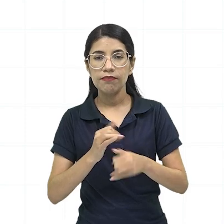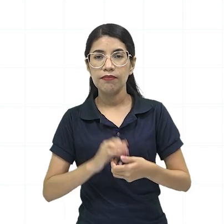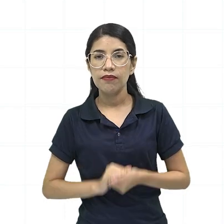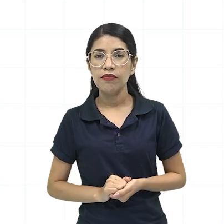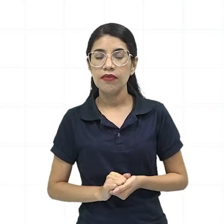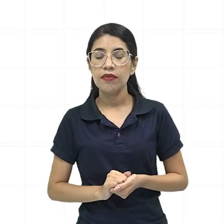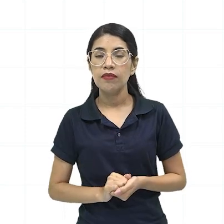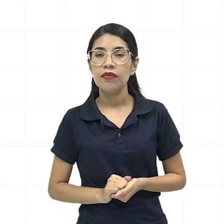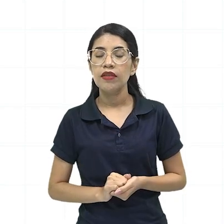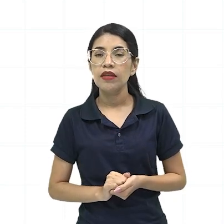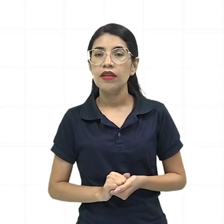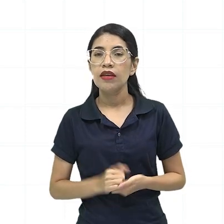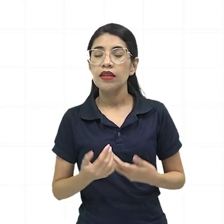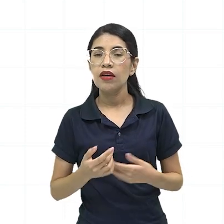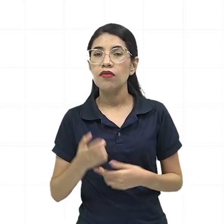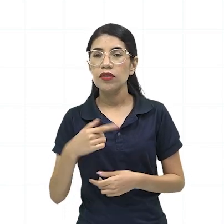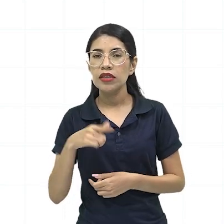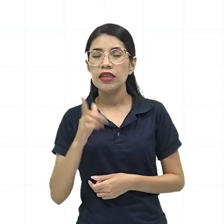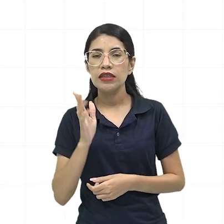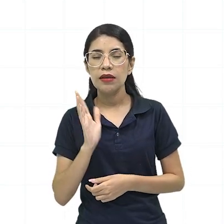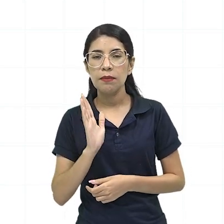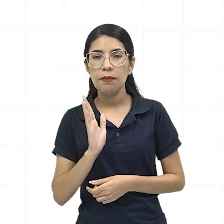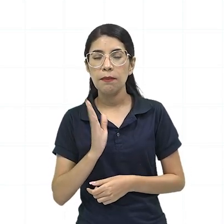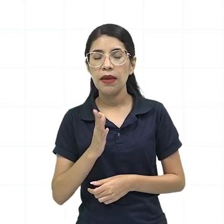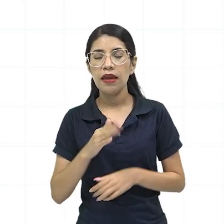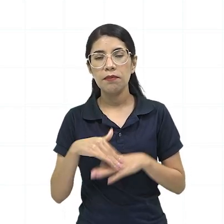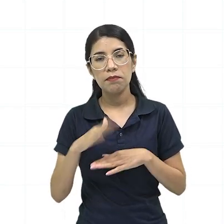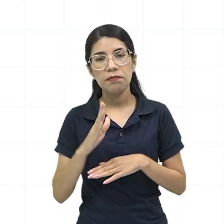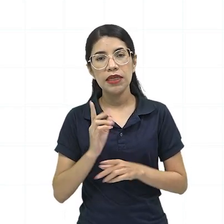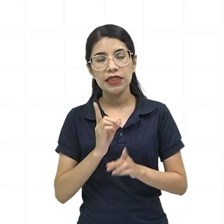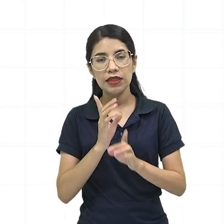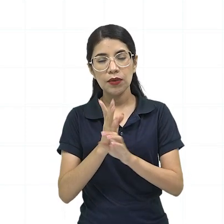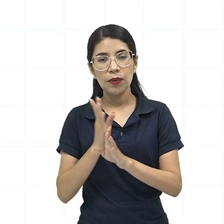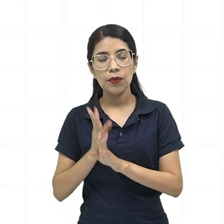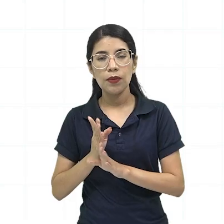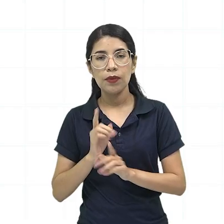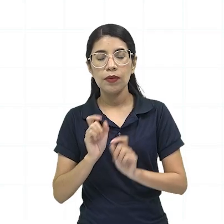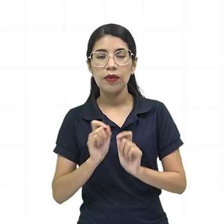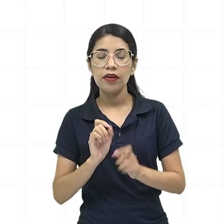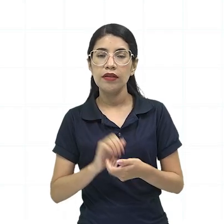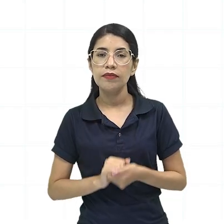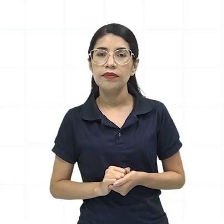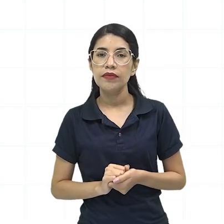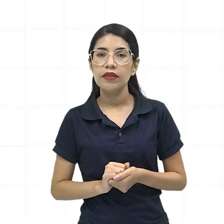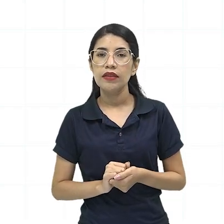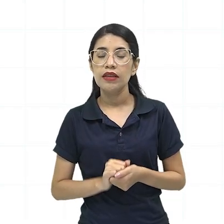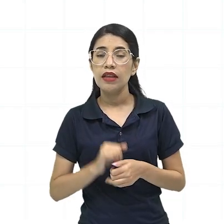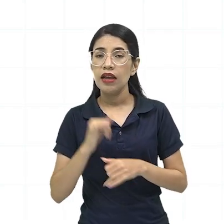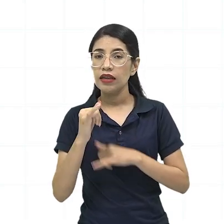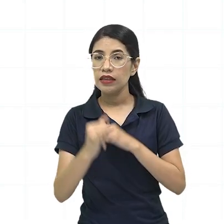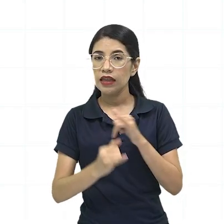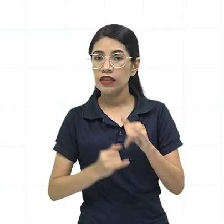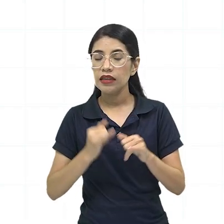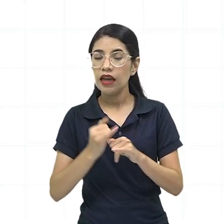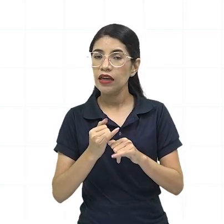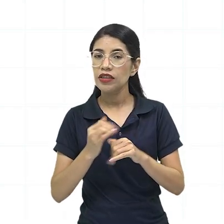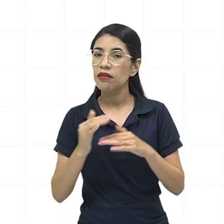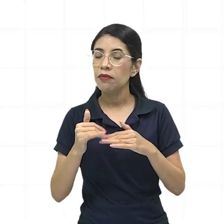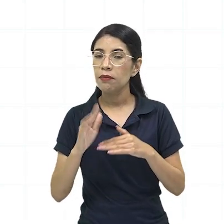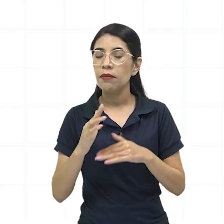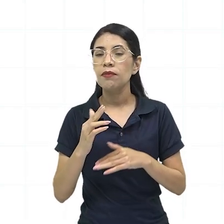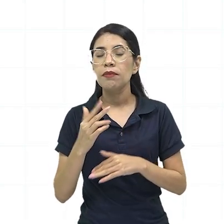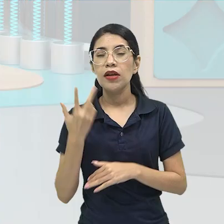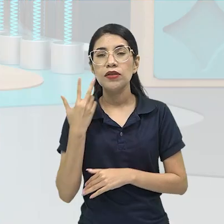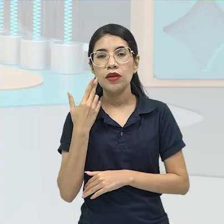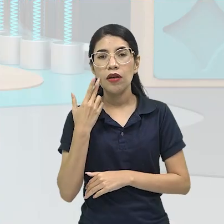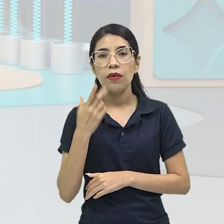vocês, né? Provavelmente, onde vocês vão ter mais contato, né, seria através da internet. Hoje é